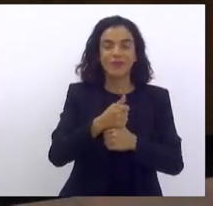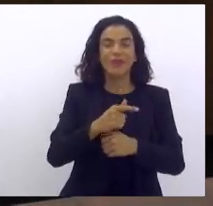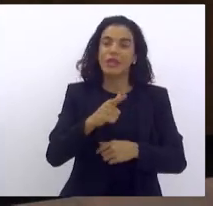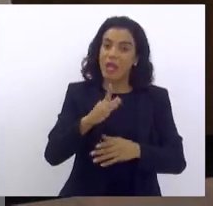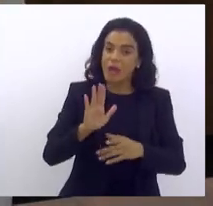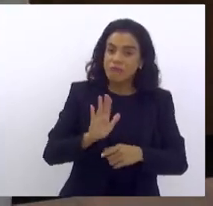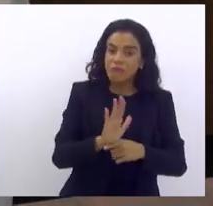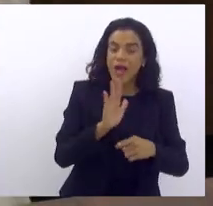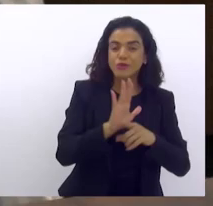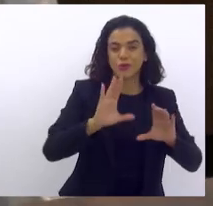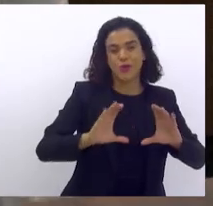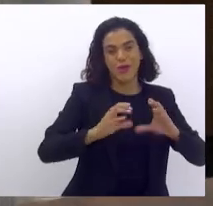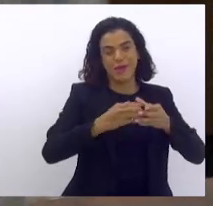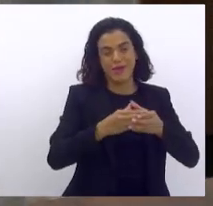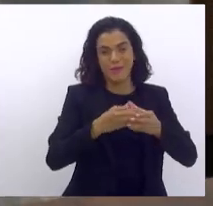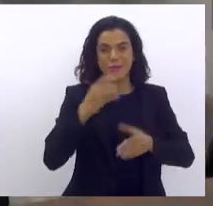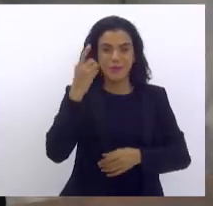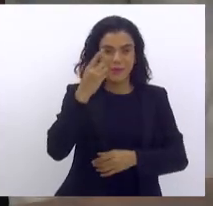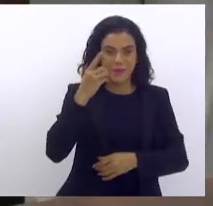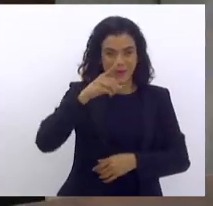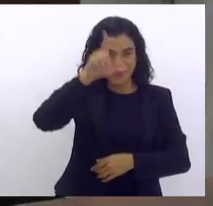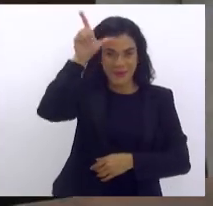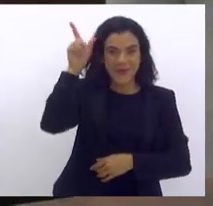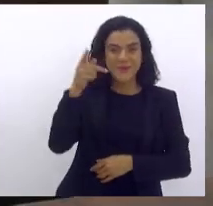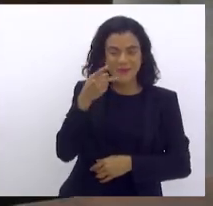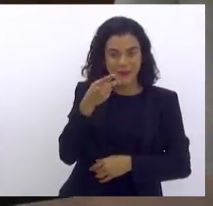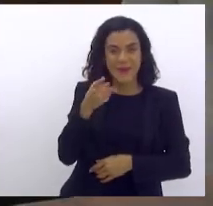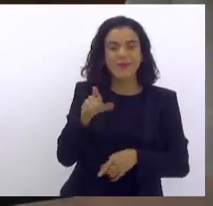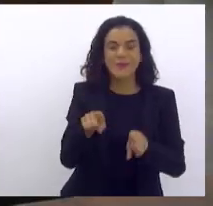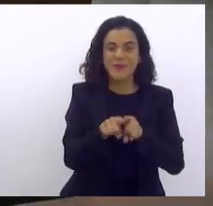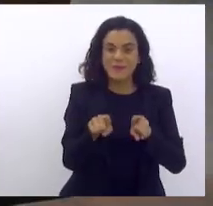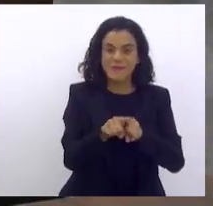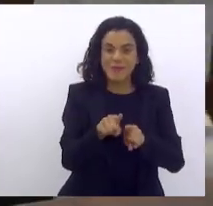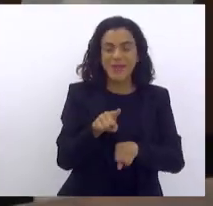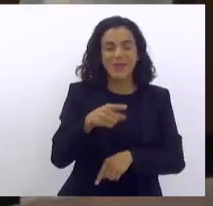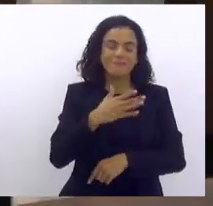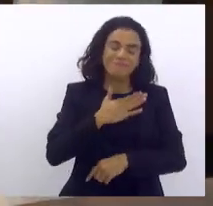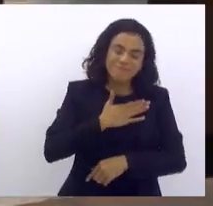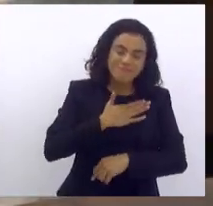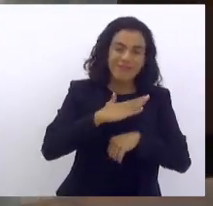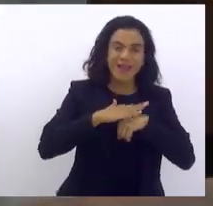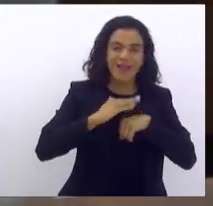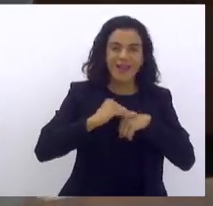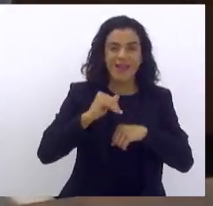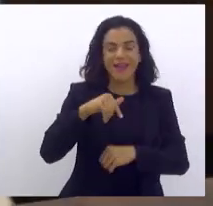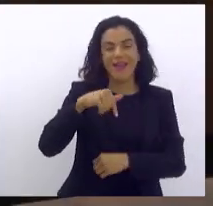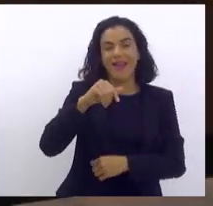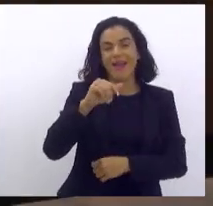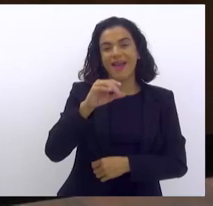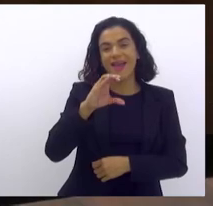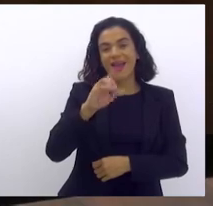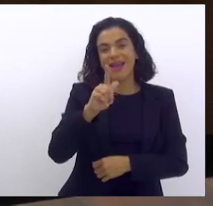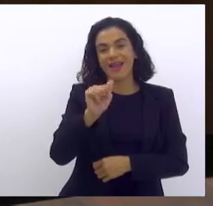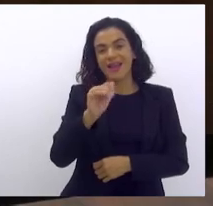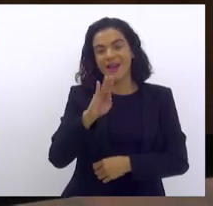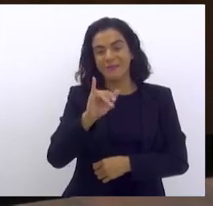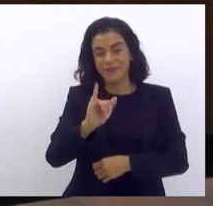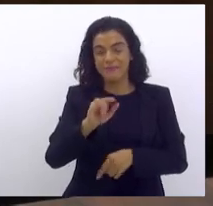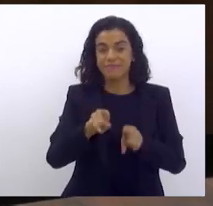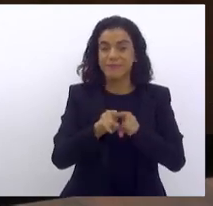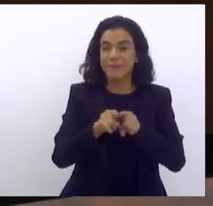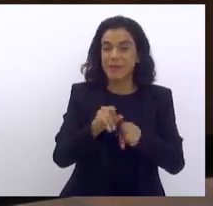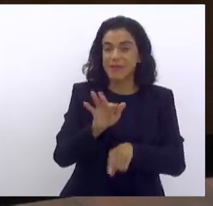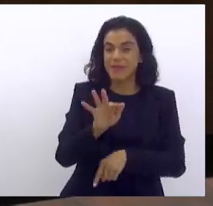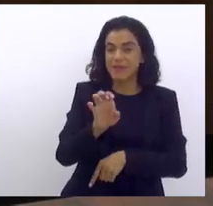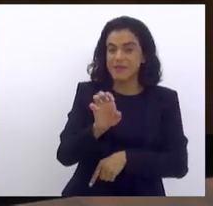ajudaram muito a equipe do deputado Luiz Paulo, inclusive a nossa querida Gabi, também o Fernando